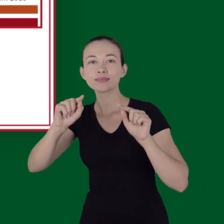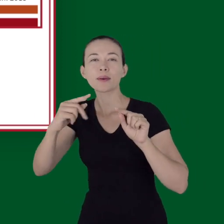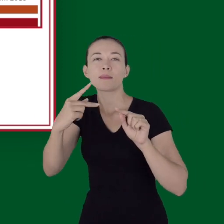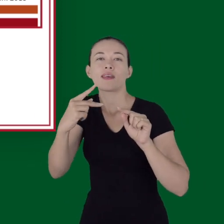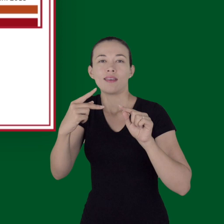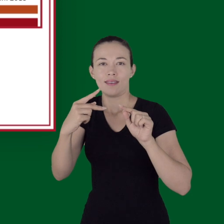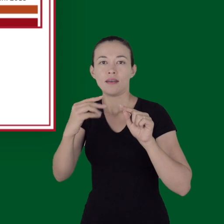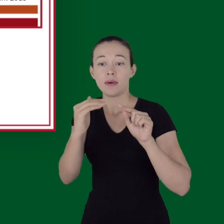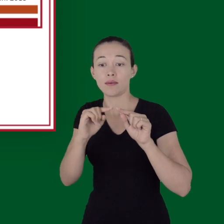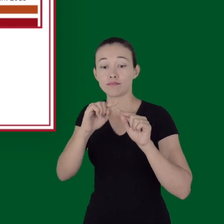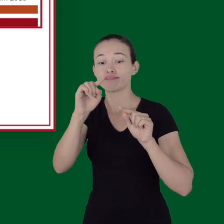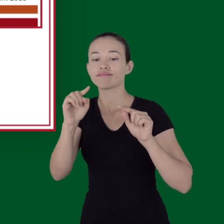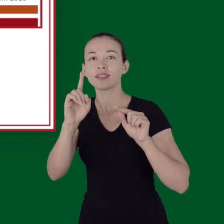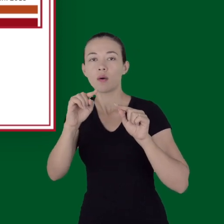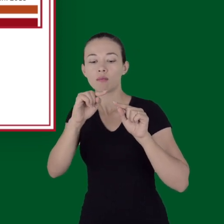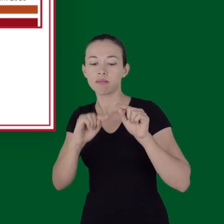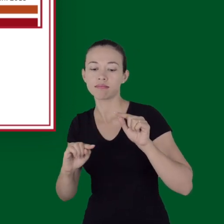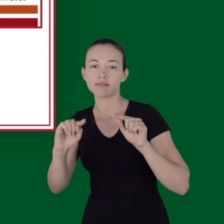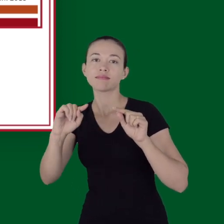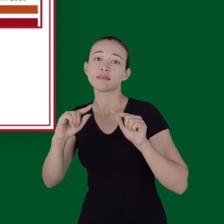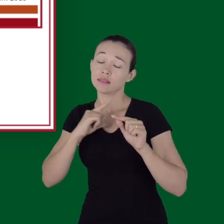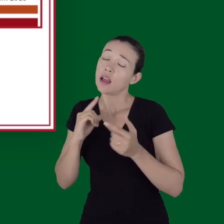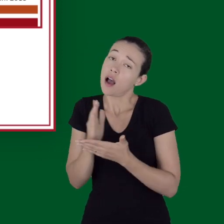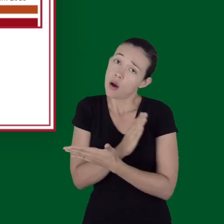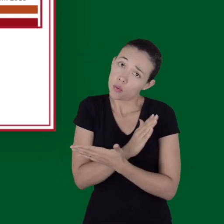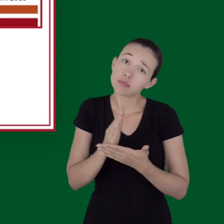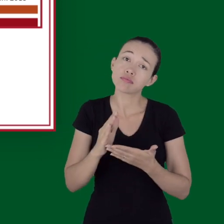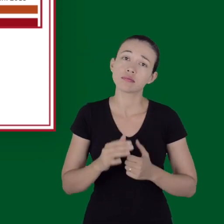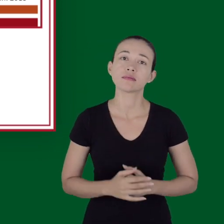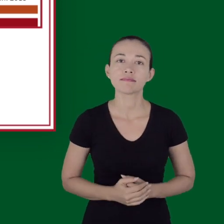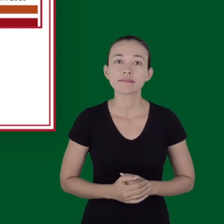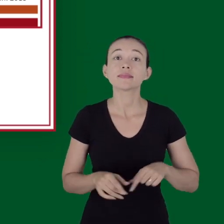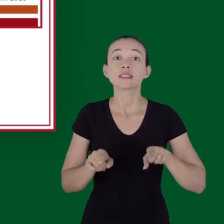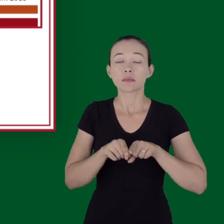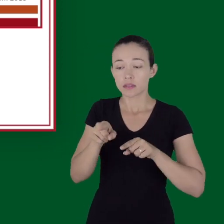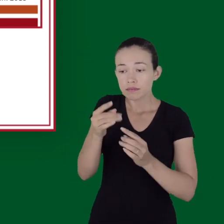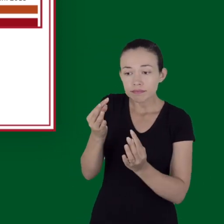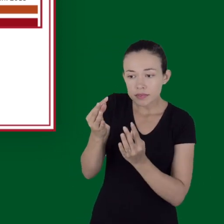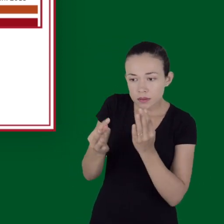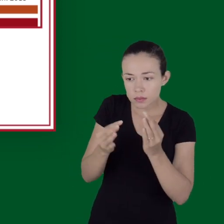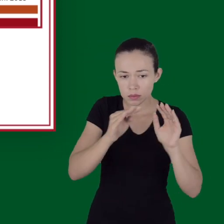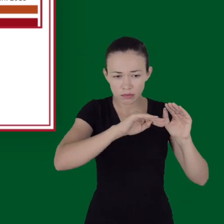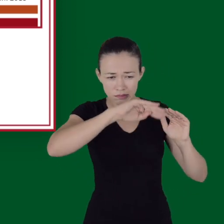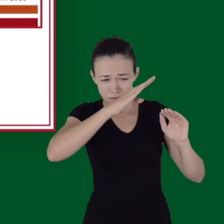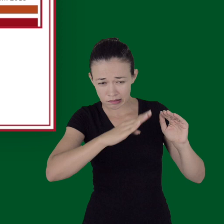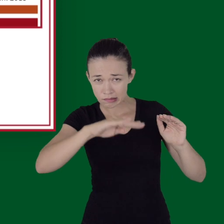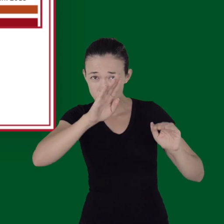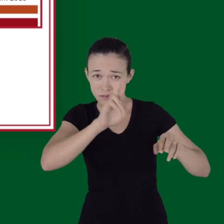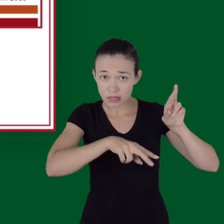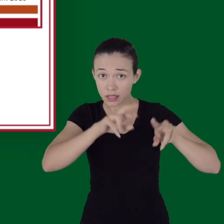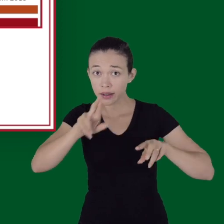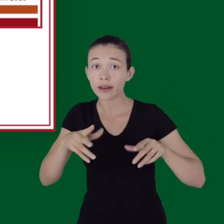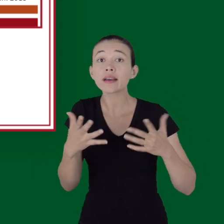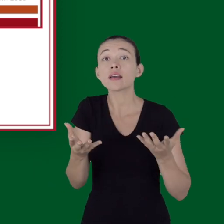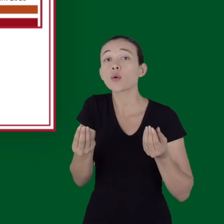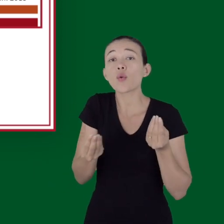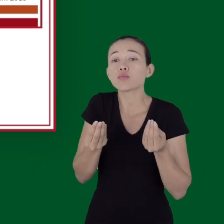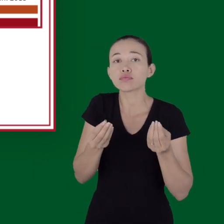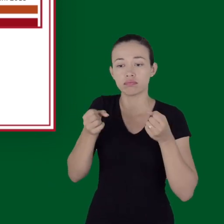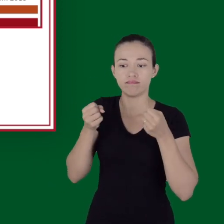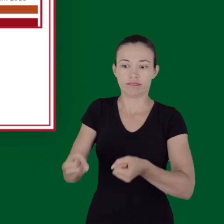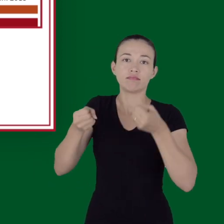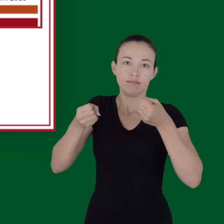Em algumas situações. O tratamento, se estiver instável, também é cardioversão elétrica com sincronização, numa dose de 50 a